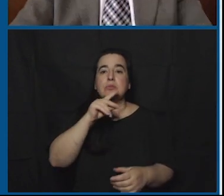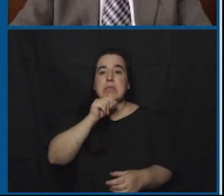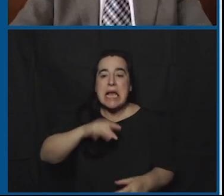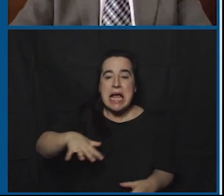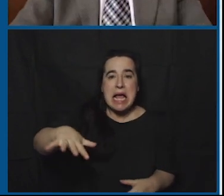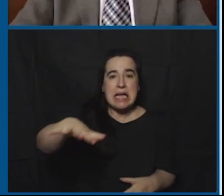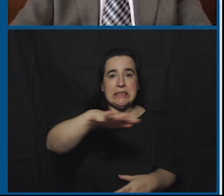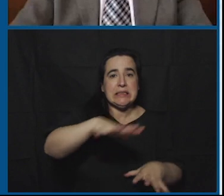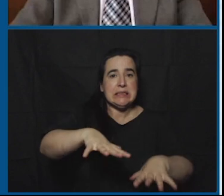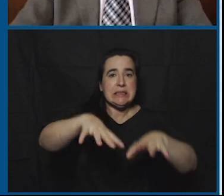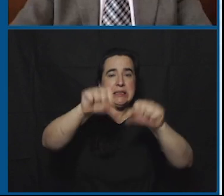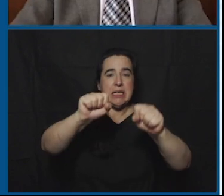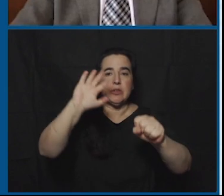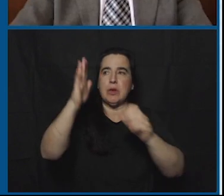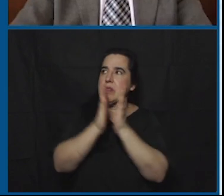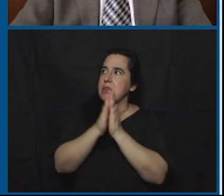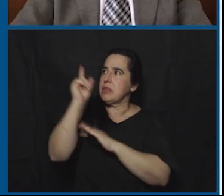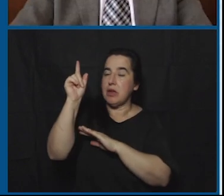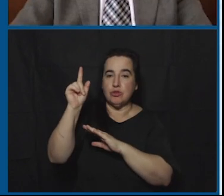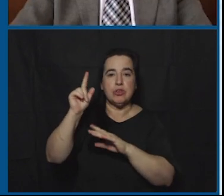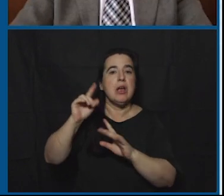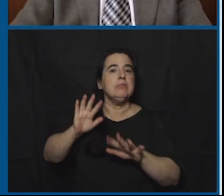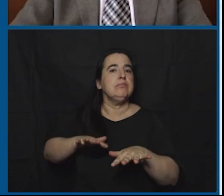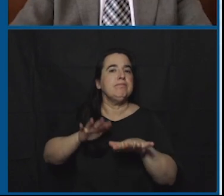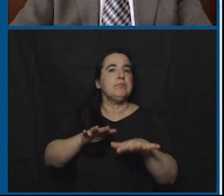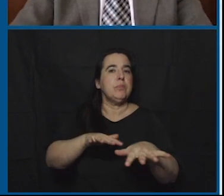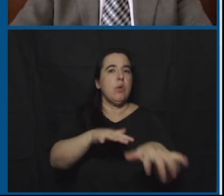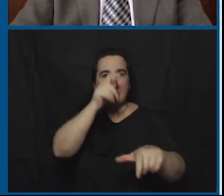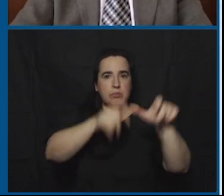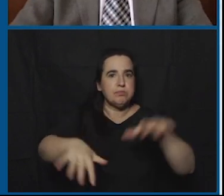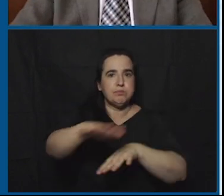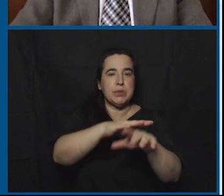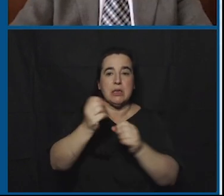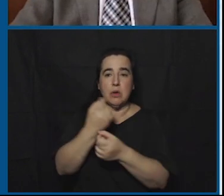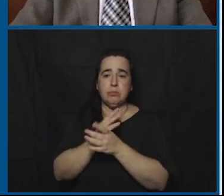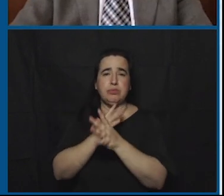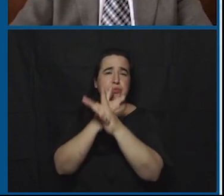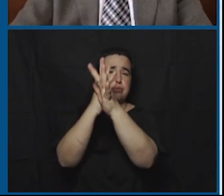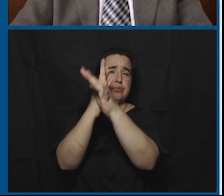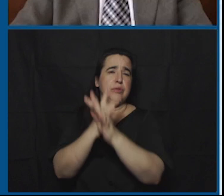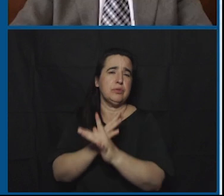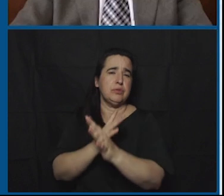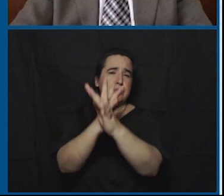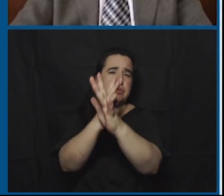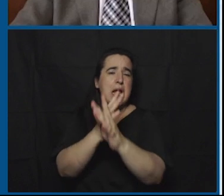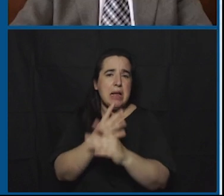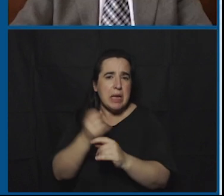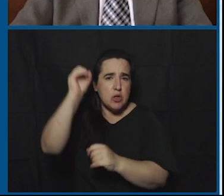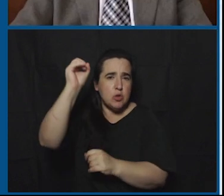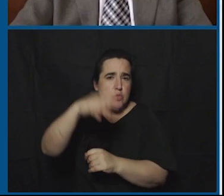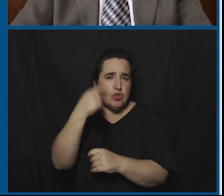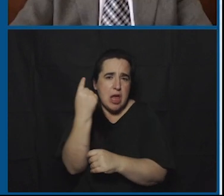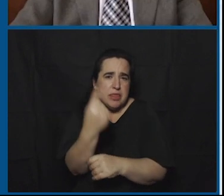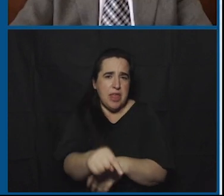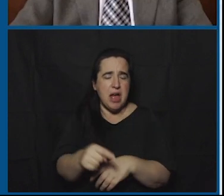Deus acompanha o seu povo através daquela coluna de fogo, daquela luz também iluminou o povo durante todo o percurso em que eles